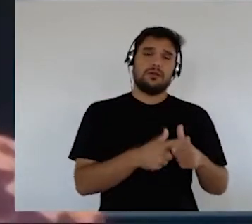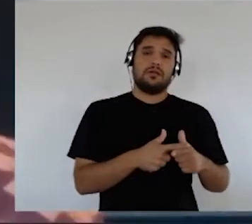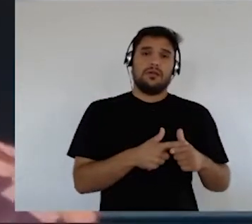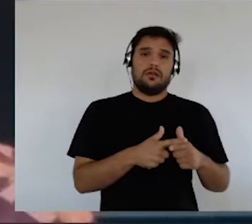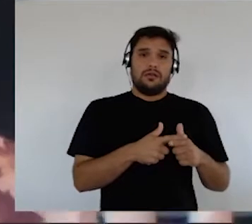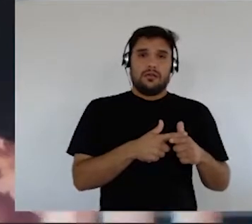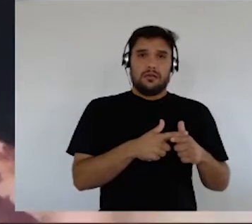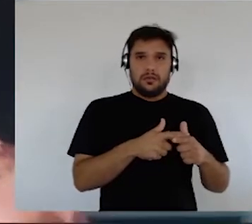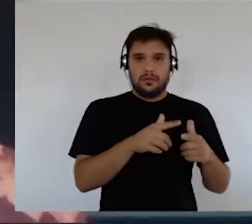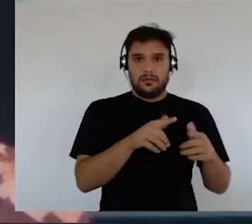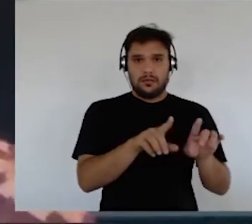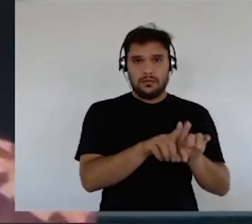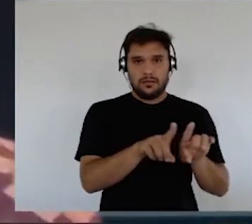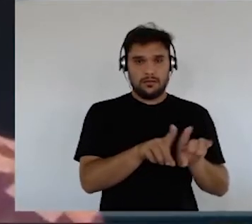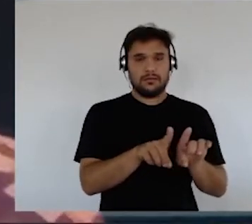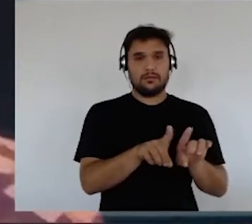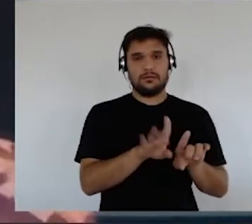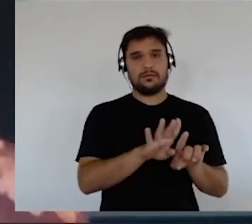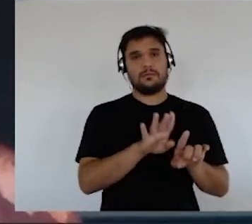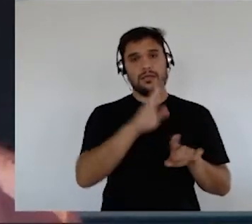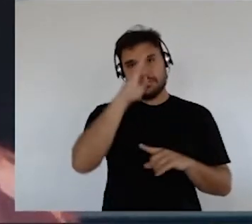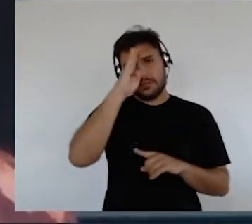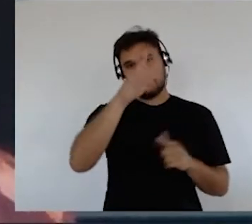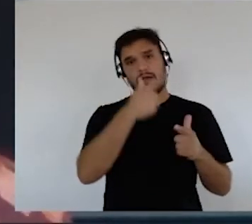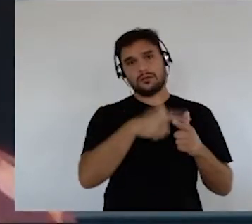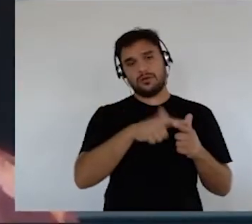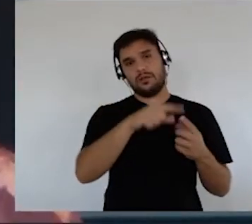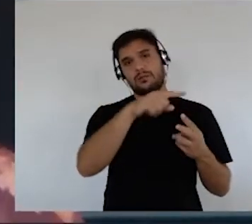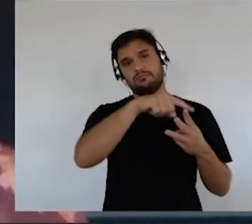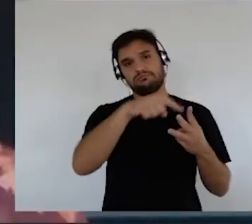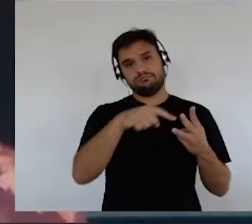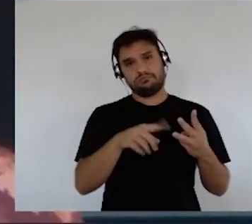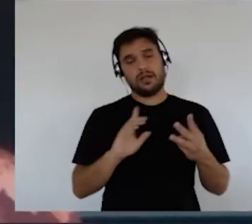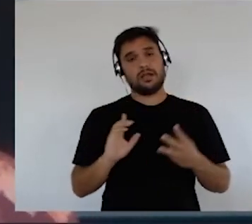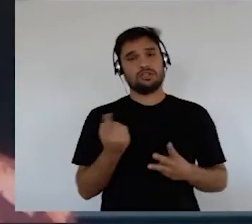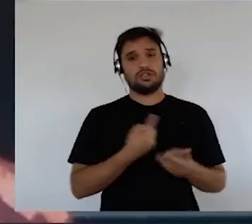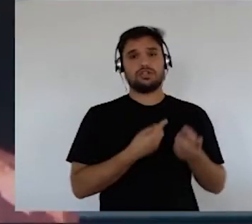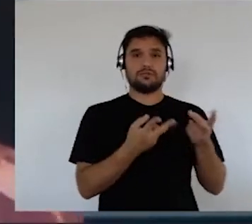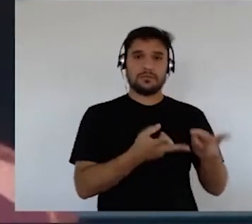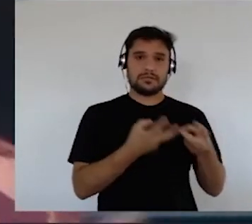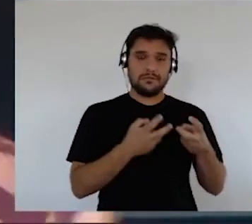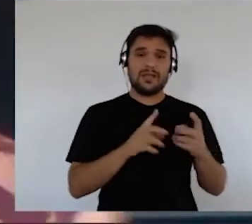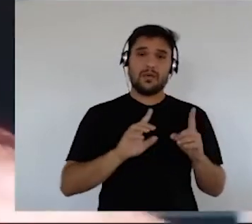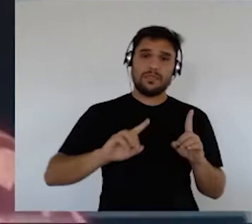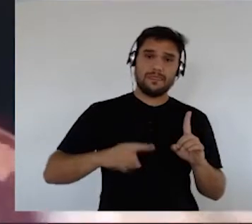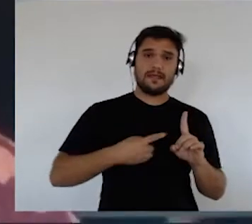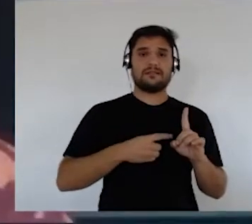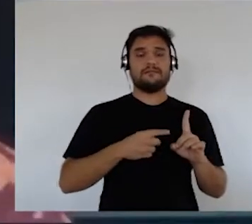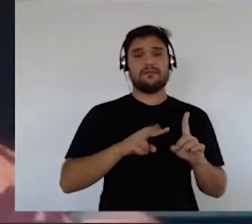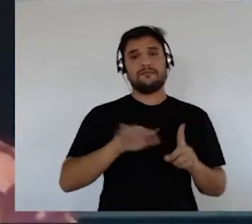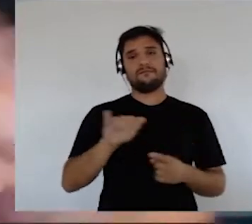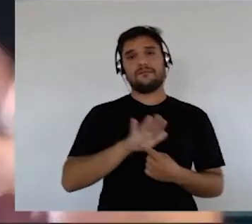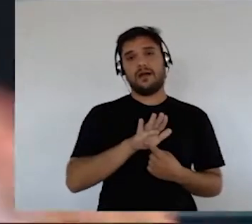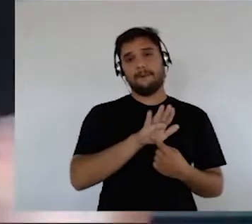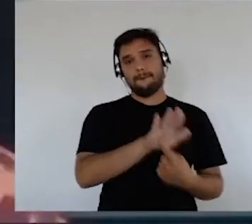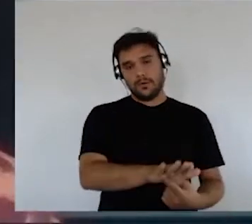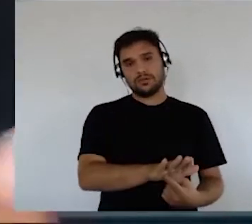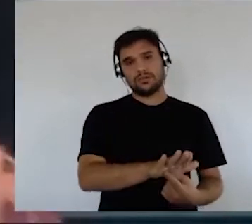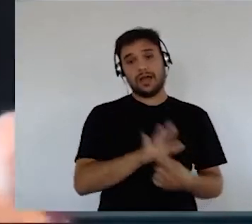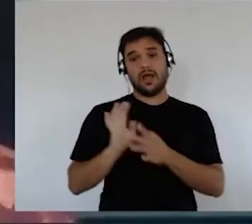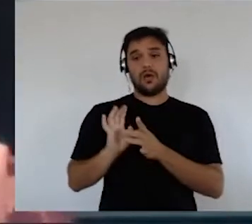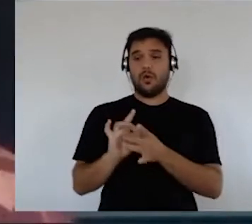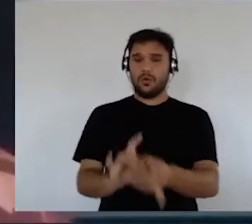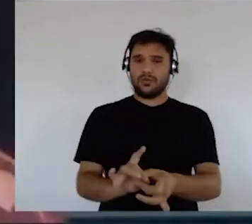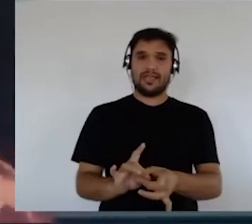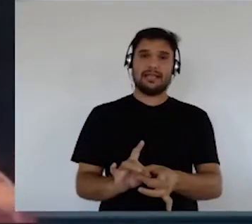aqui para vocês e elegi como principais, a gente possa perceber que os desafios vão se apresentar em contextos